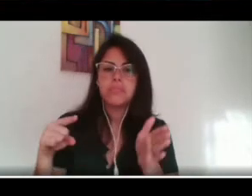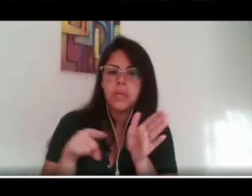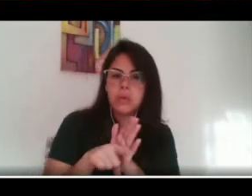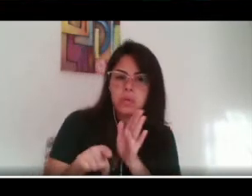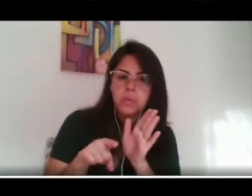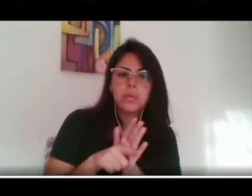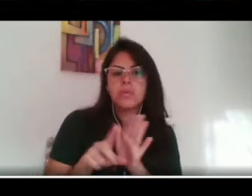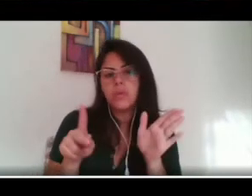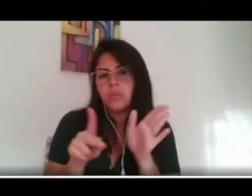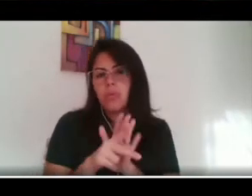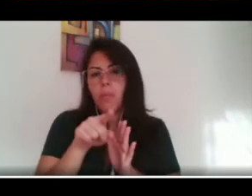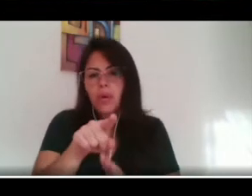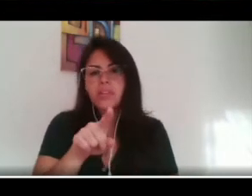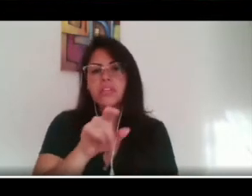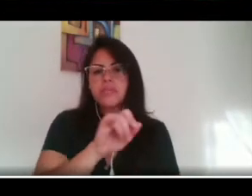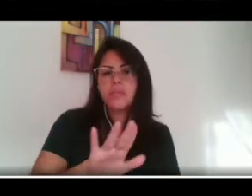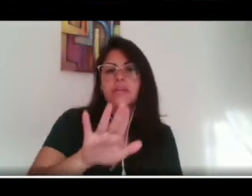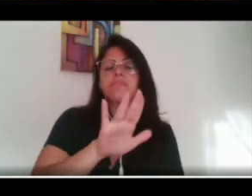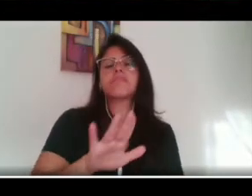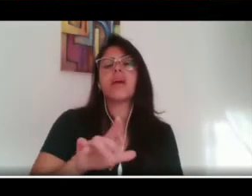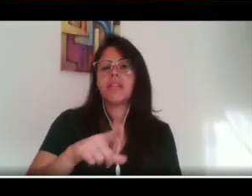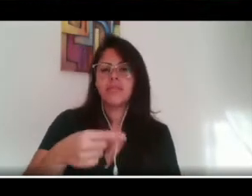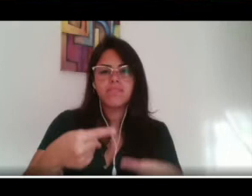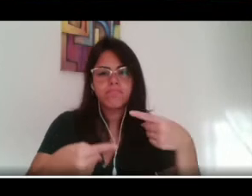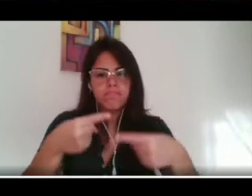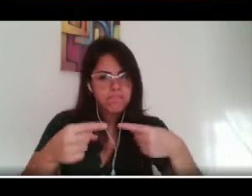essa pequena discussão?